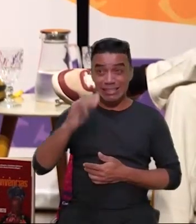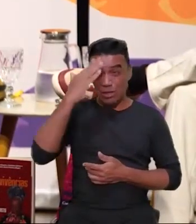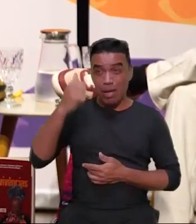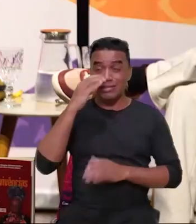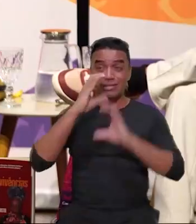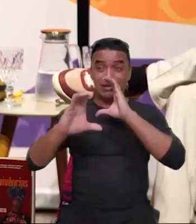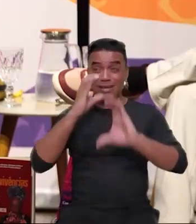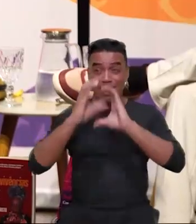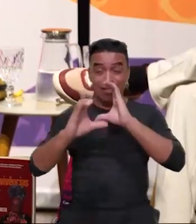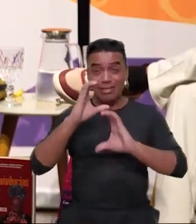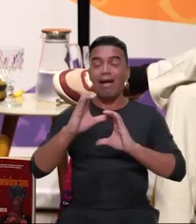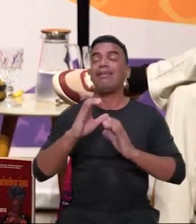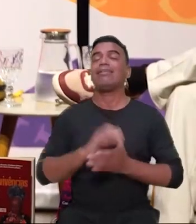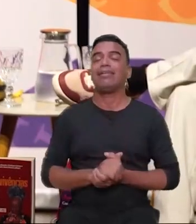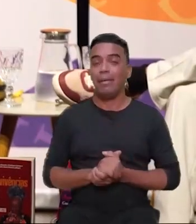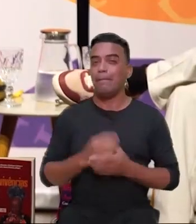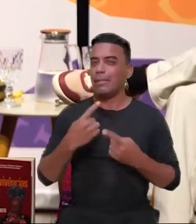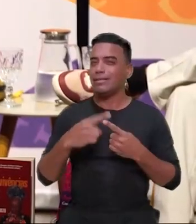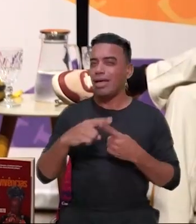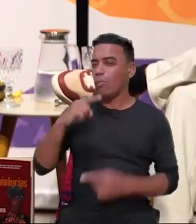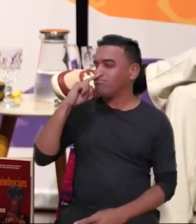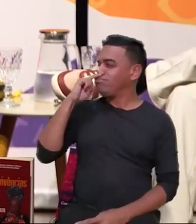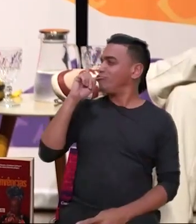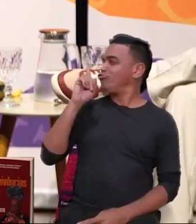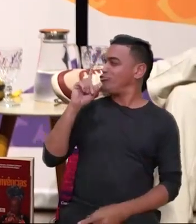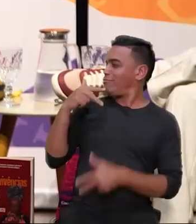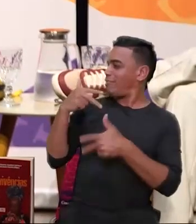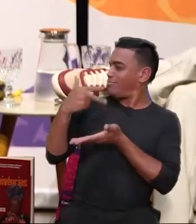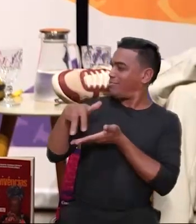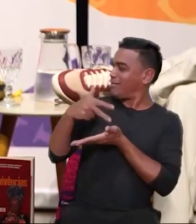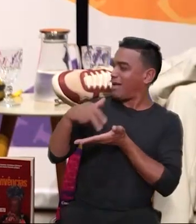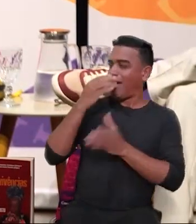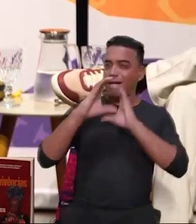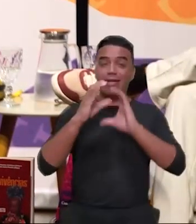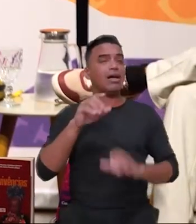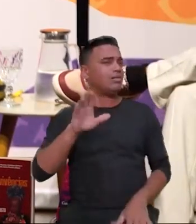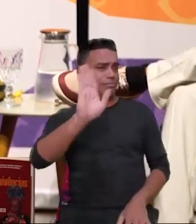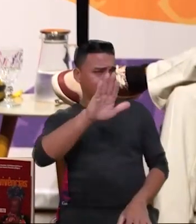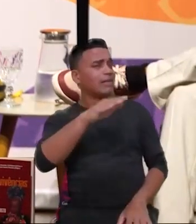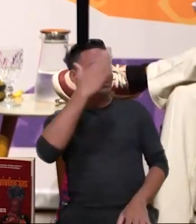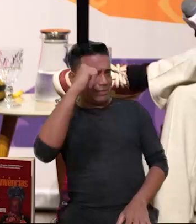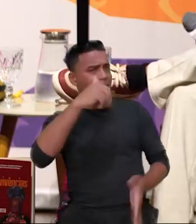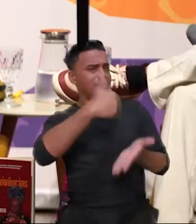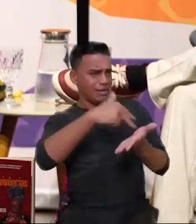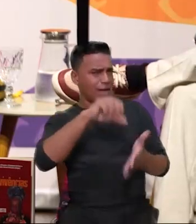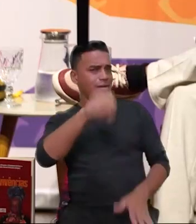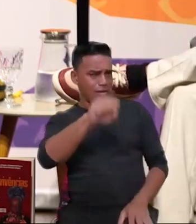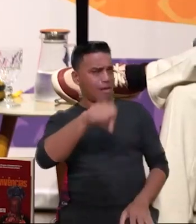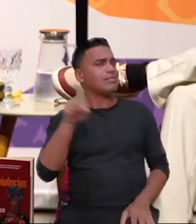Soubesse eu cantar. Gente, mas eu ia ser de uma mitideza. Ela sabe dançar muito bem, gente.